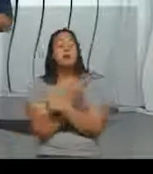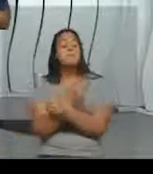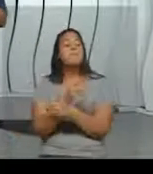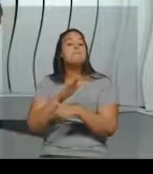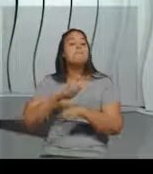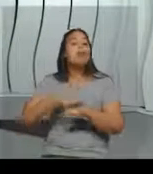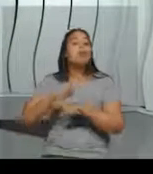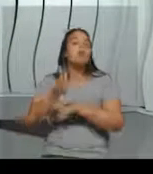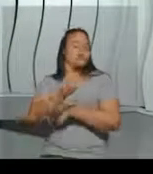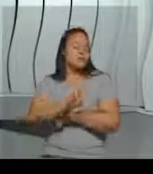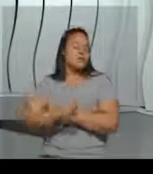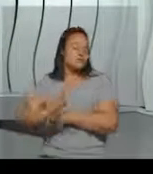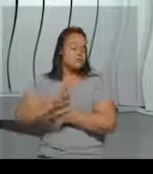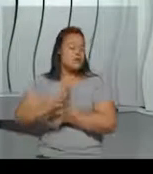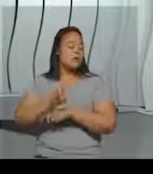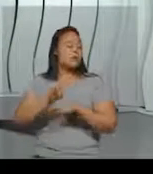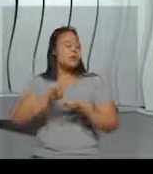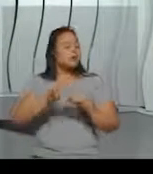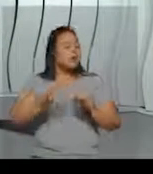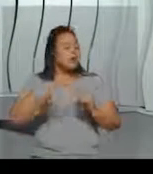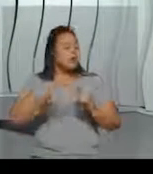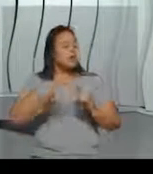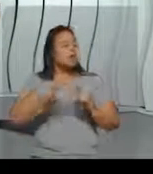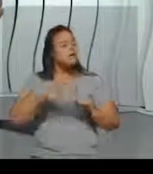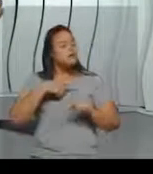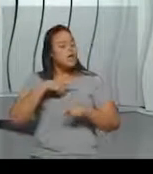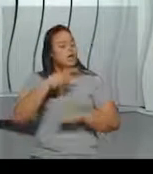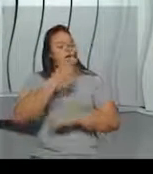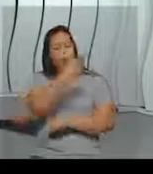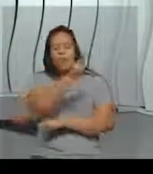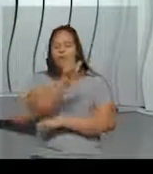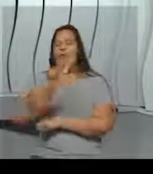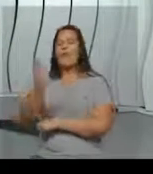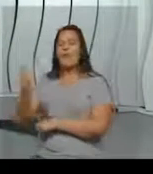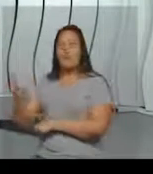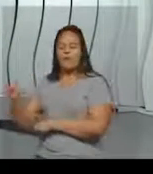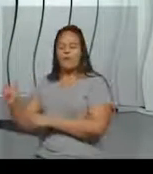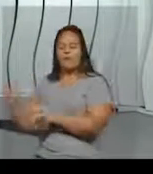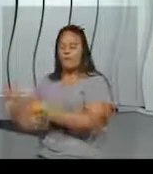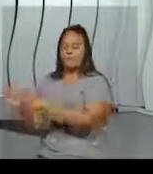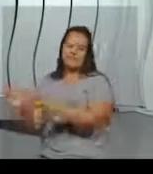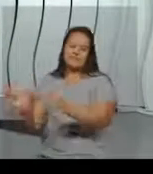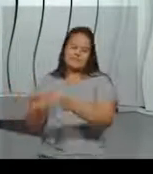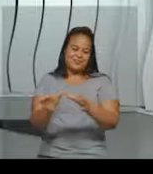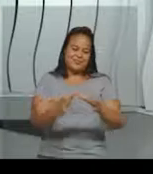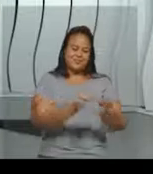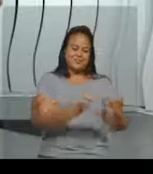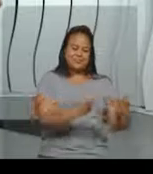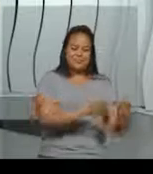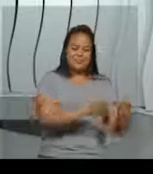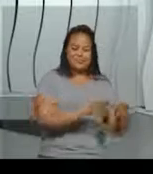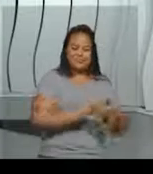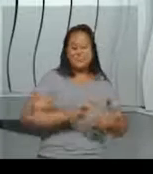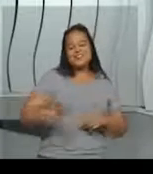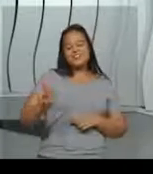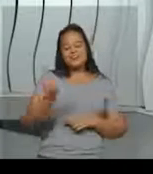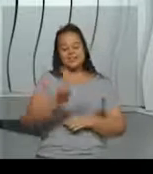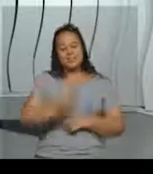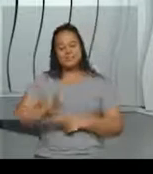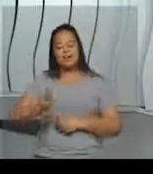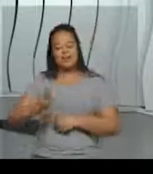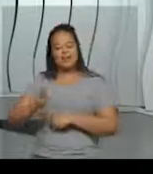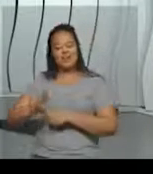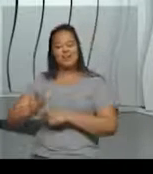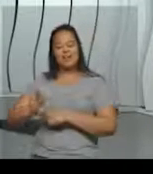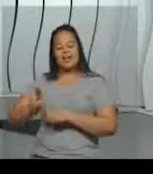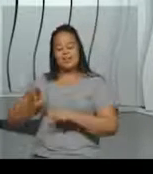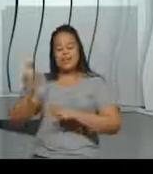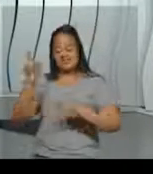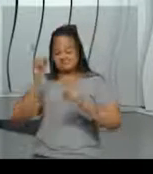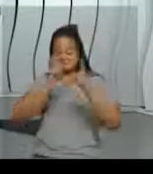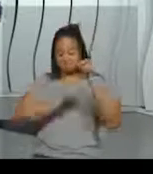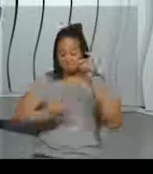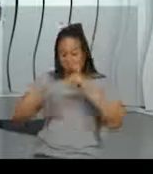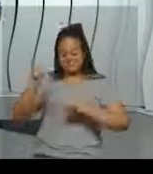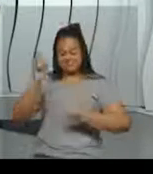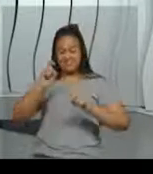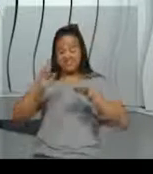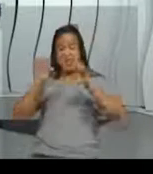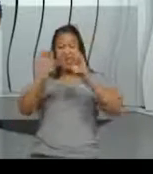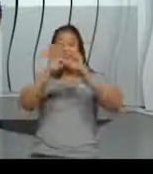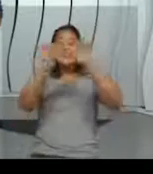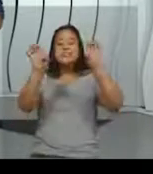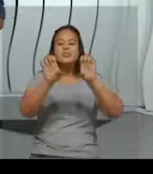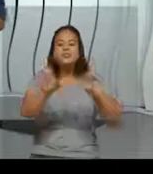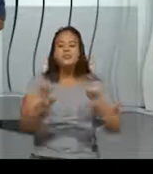que tem outros movimentos, né? Outros conjuntos de movimentos, conjuntos estéticos, que vai ter